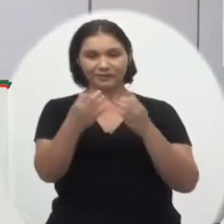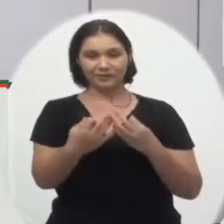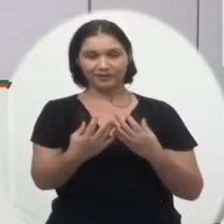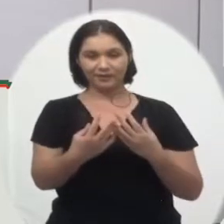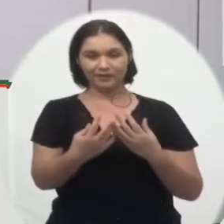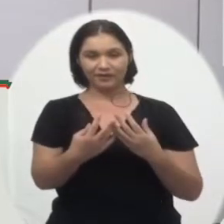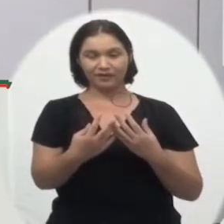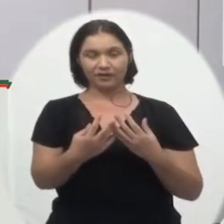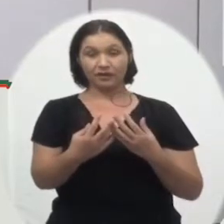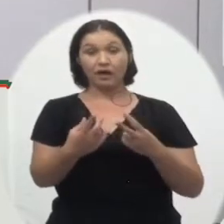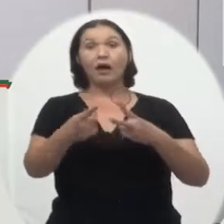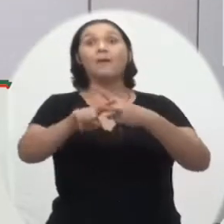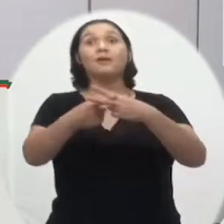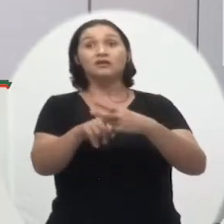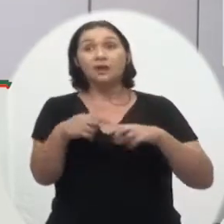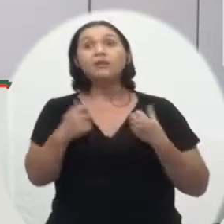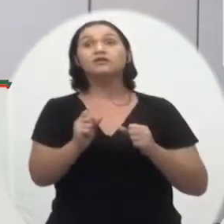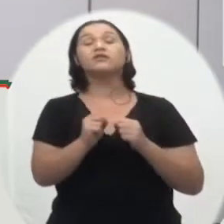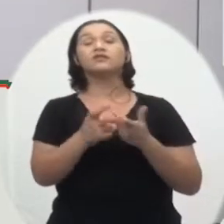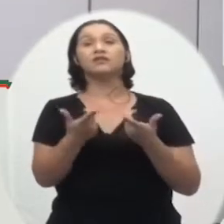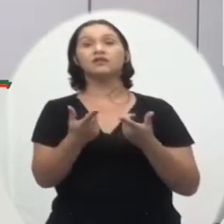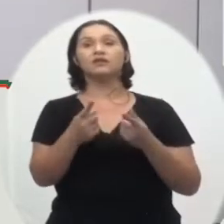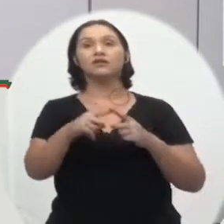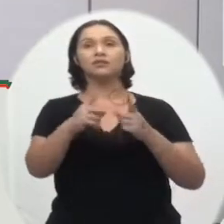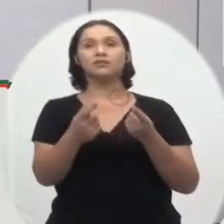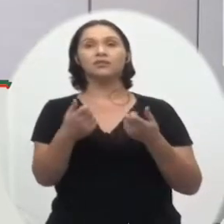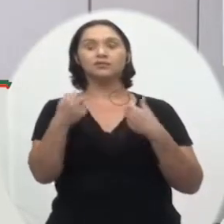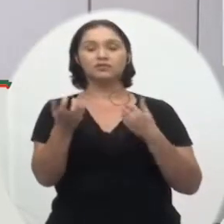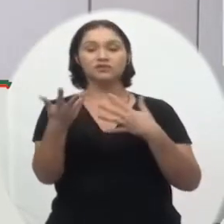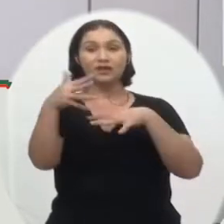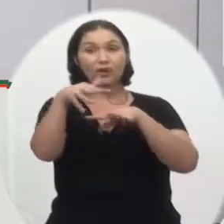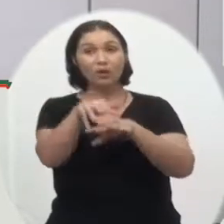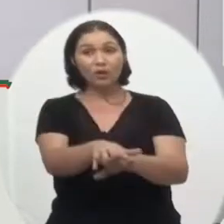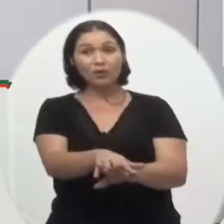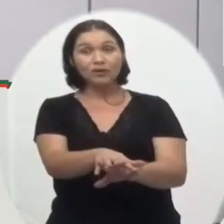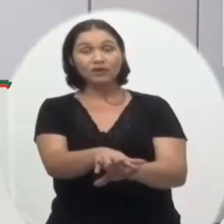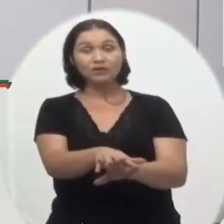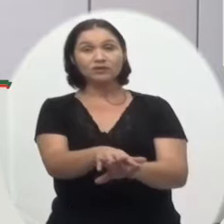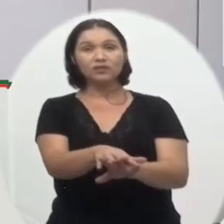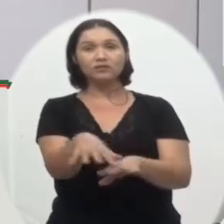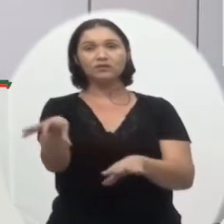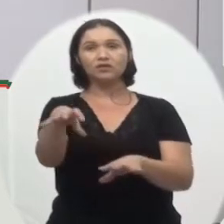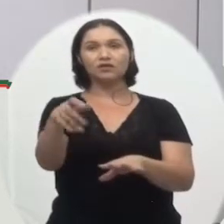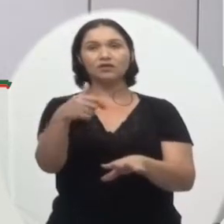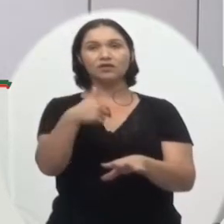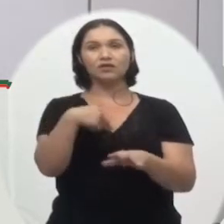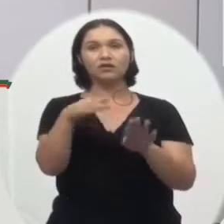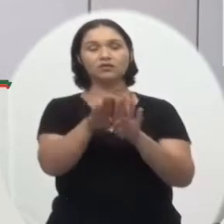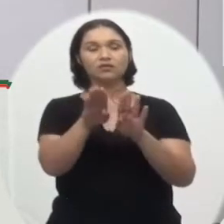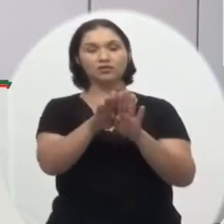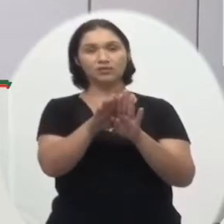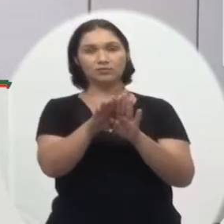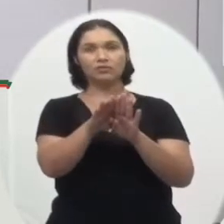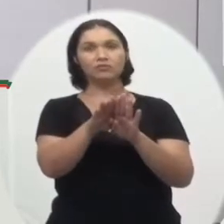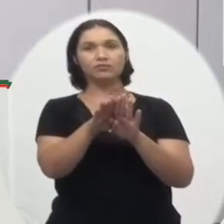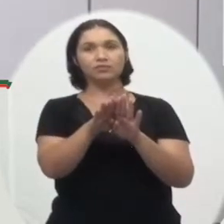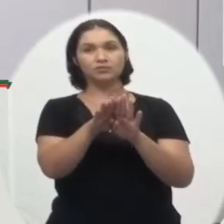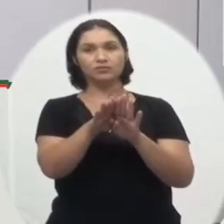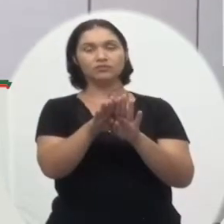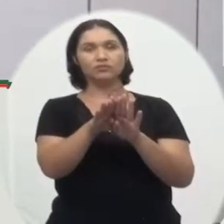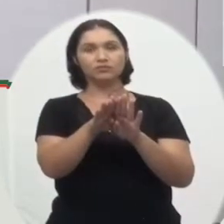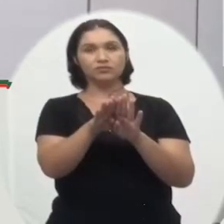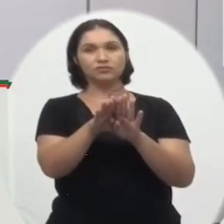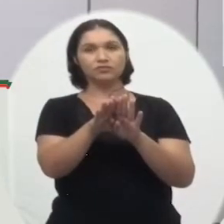fazer a manutenção. Gente, isso tem que estar na essência. Né? Eu sou favorável ao projeto, sim, vereador. Obrigado, vereador. Por